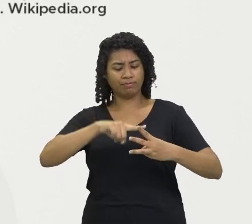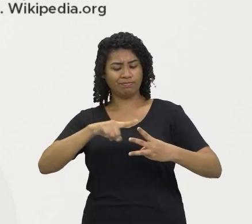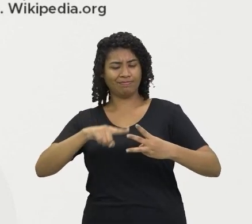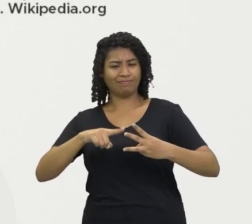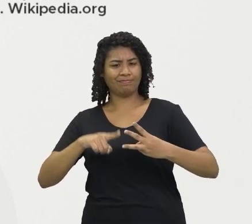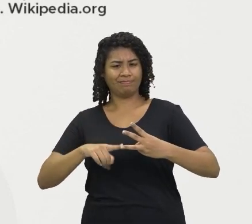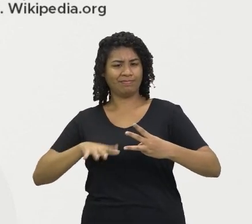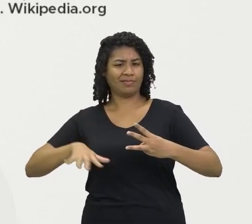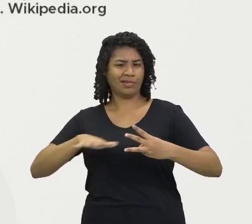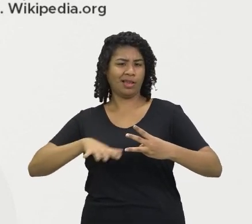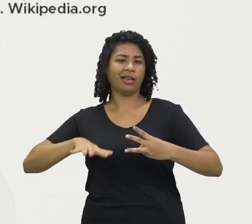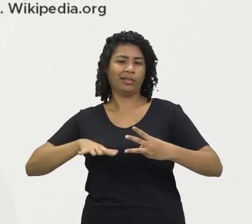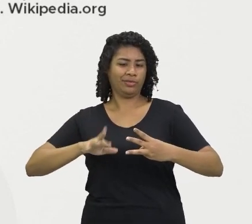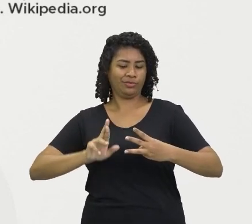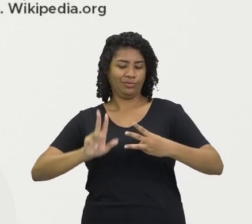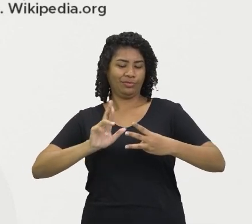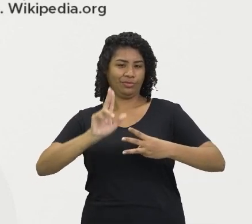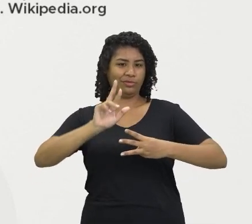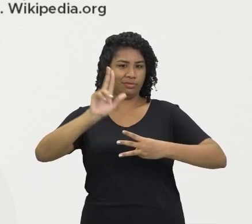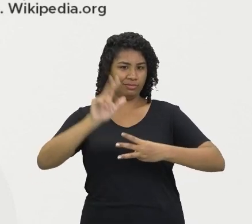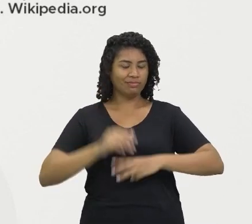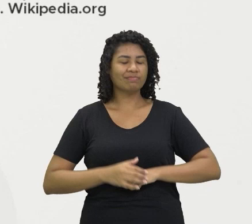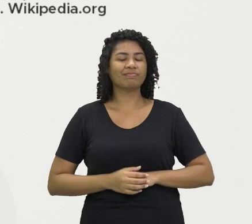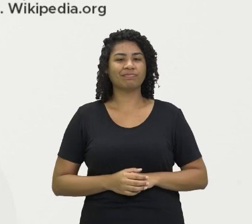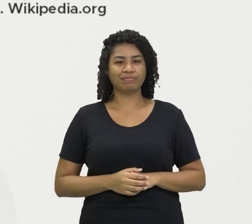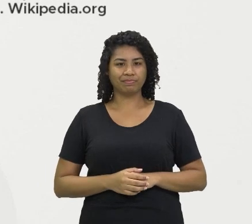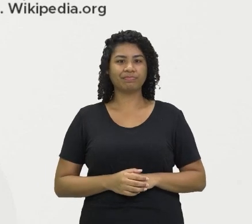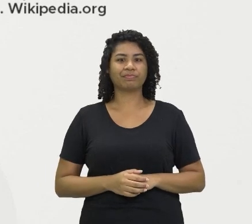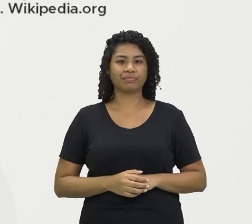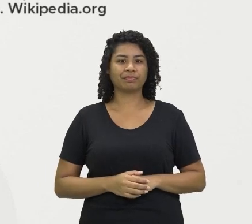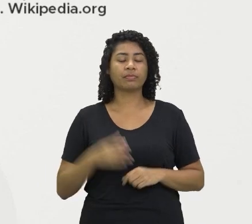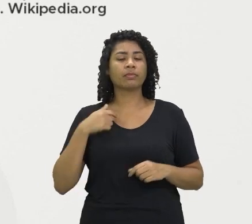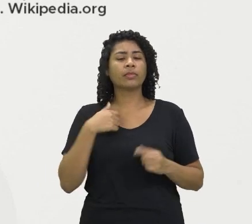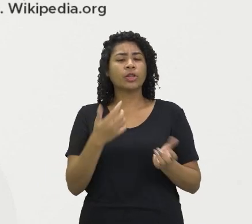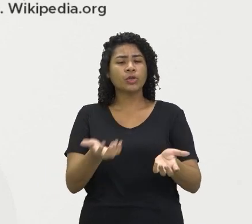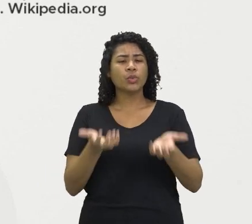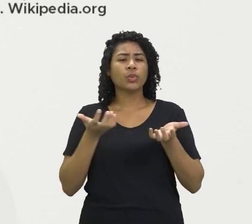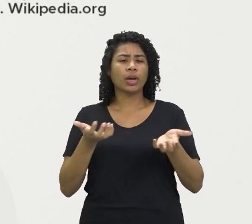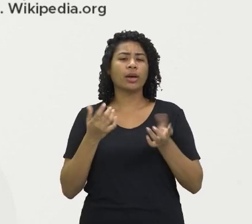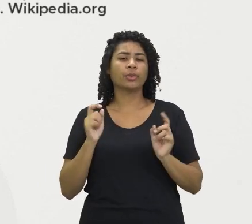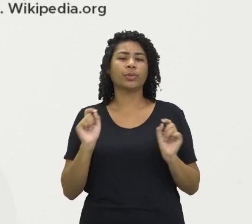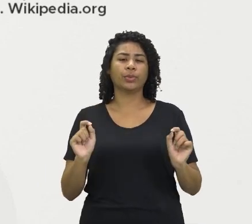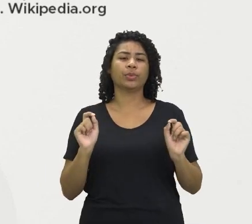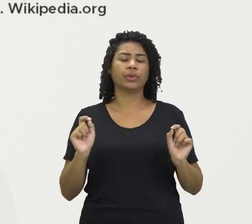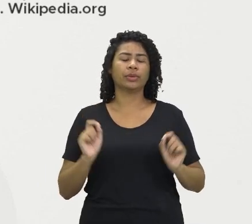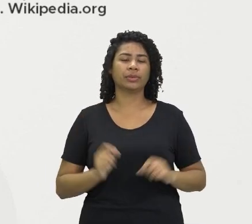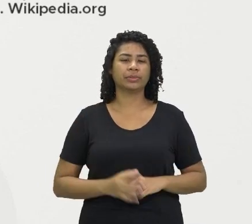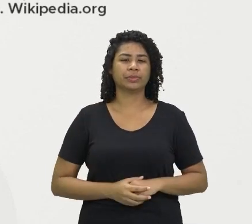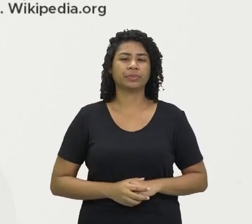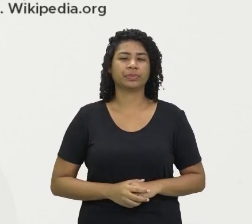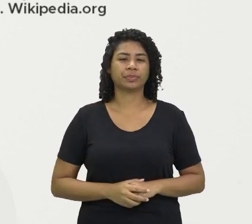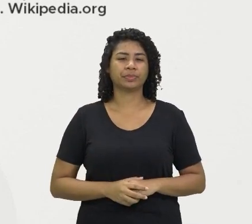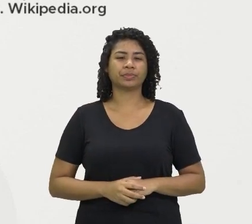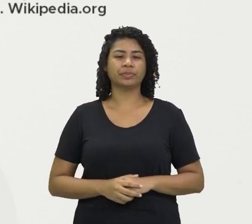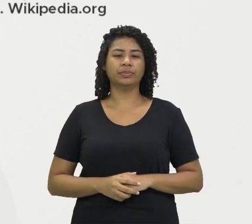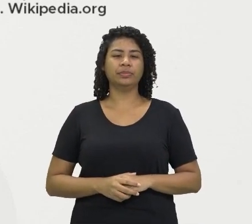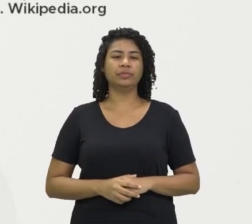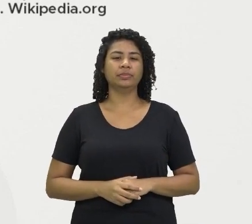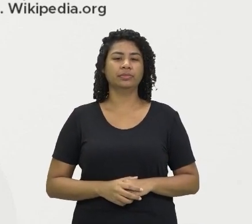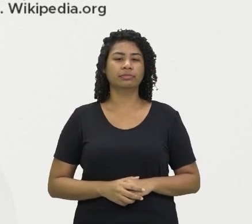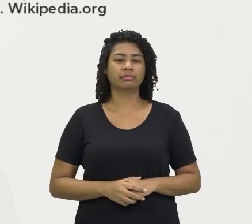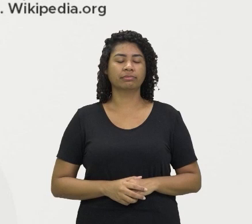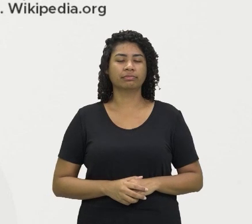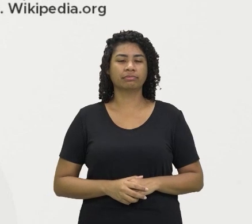dimensões, né? E aqui eu queria te convidar a olhar